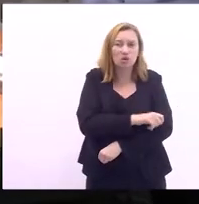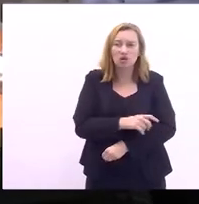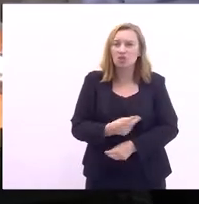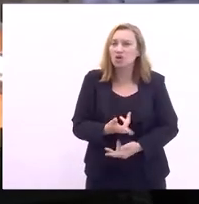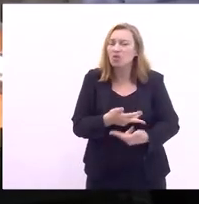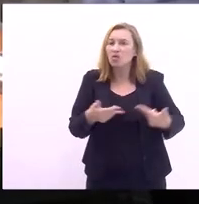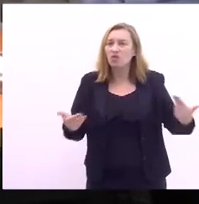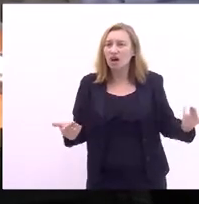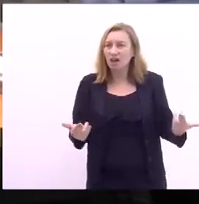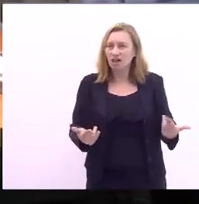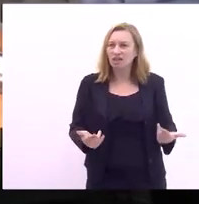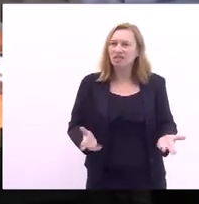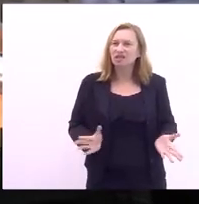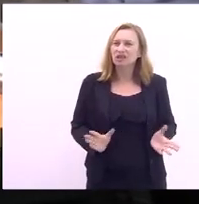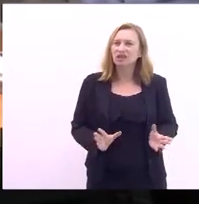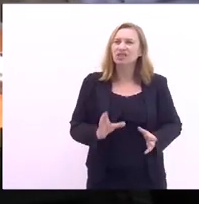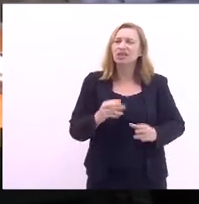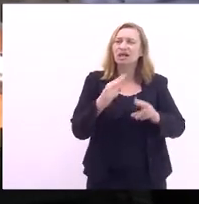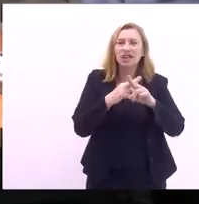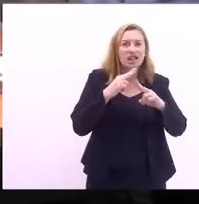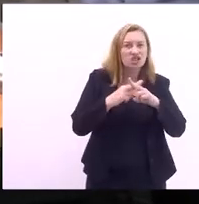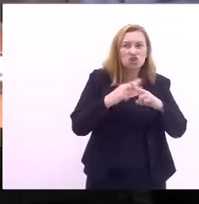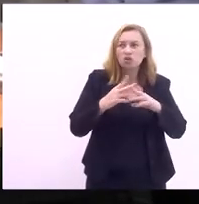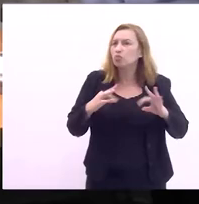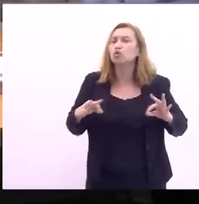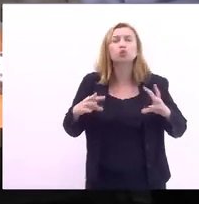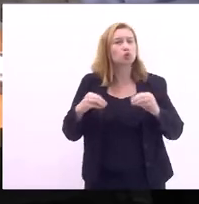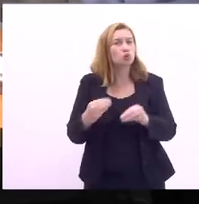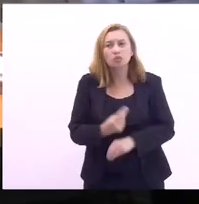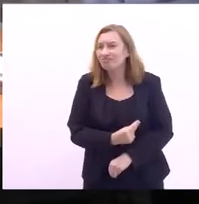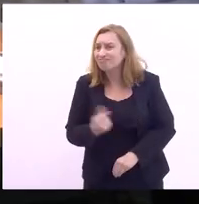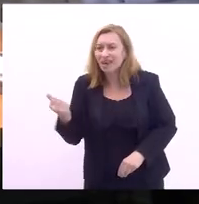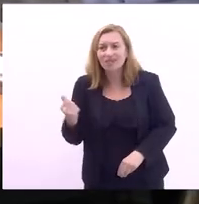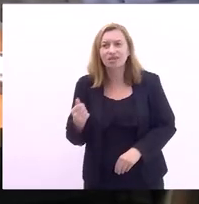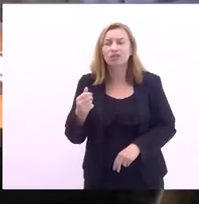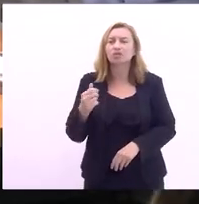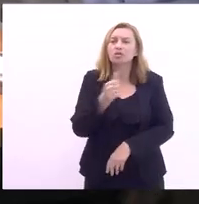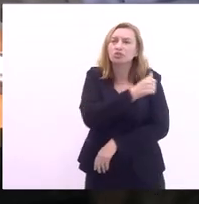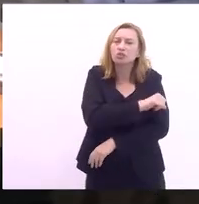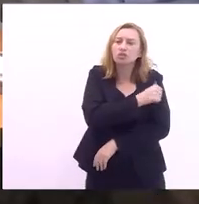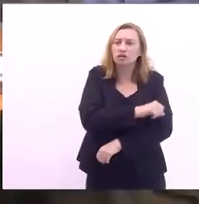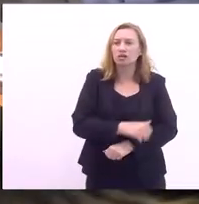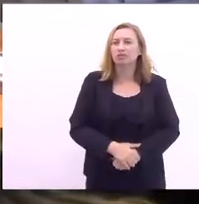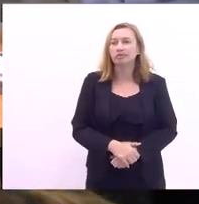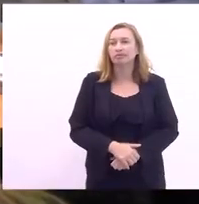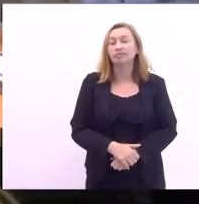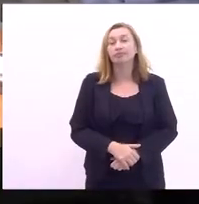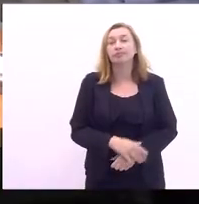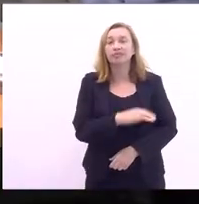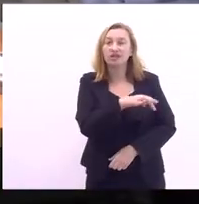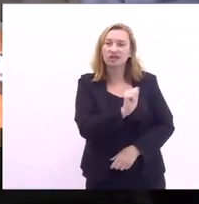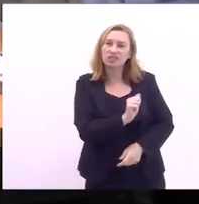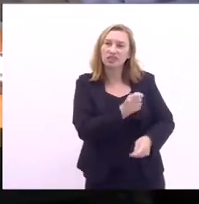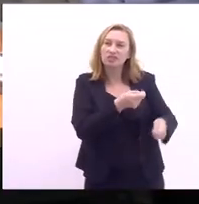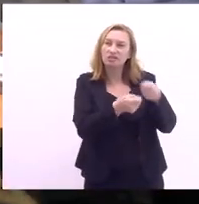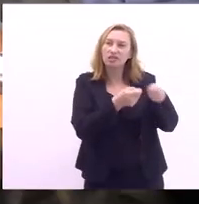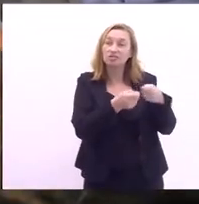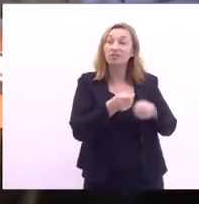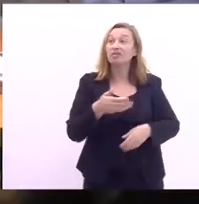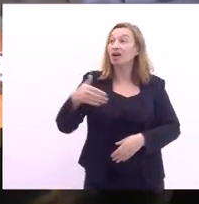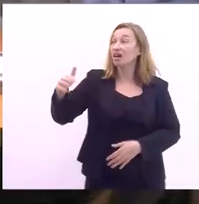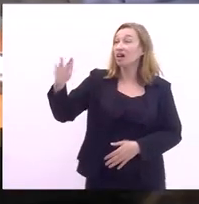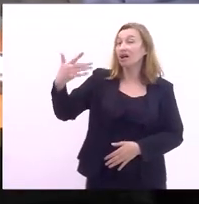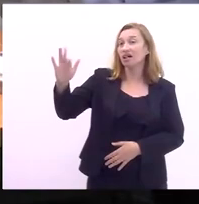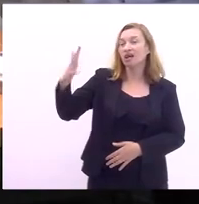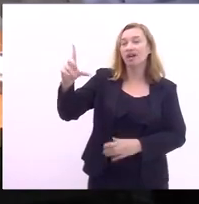vários. O Departamento de Caixa Econômica, tudo saindo do Rio de Janeiro. Então, a agência reguladora